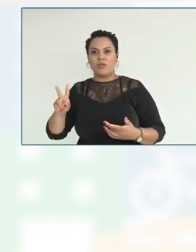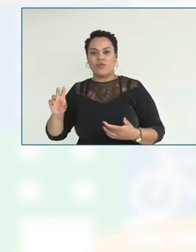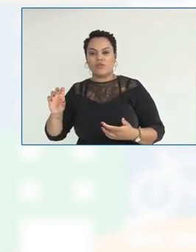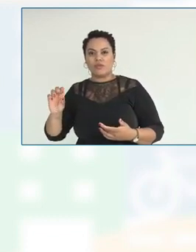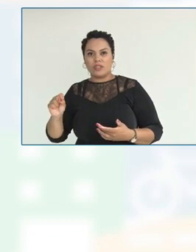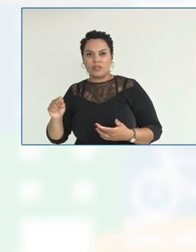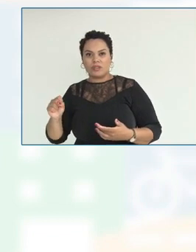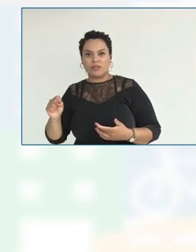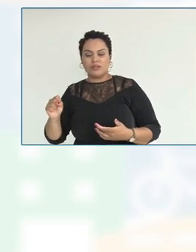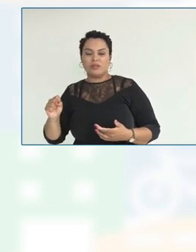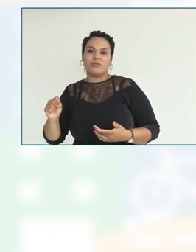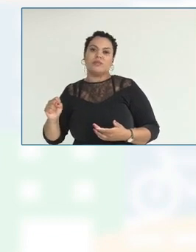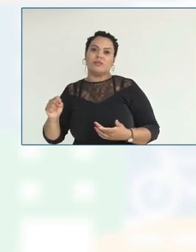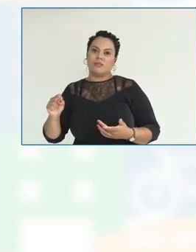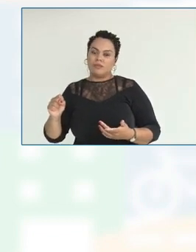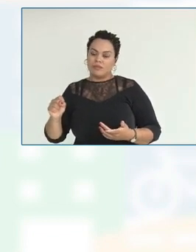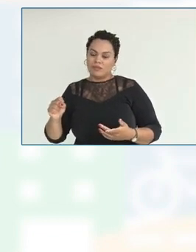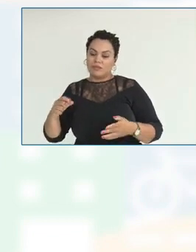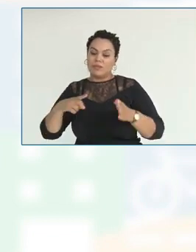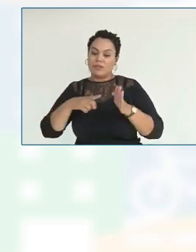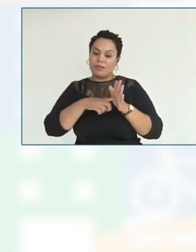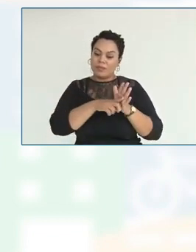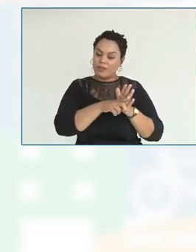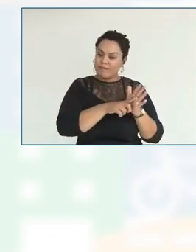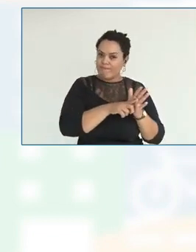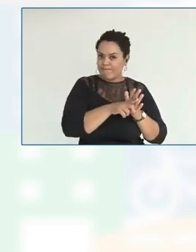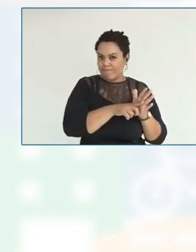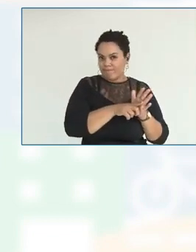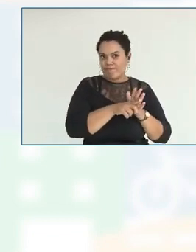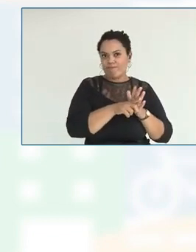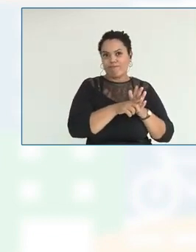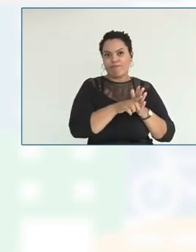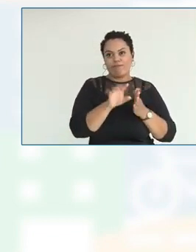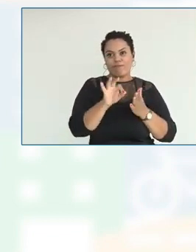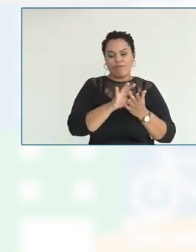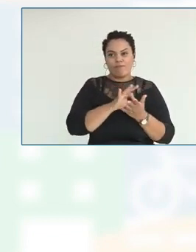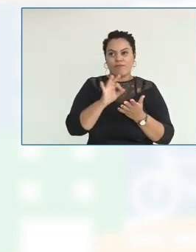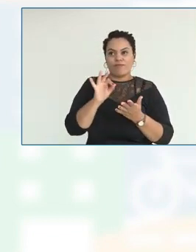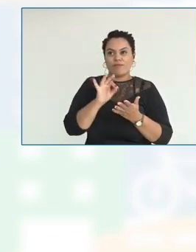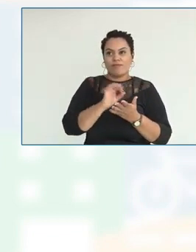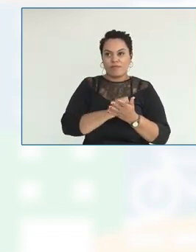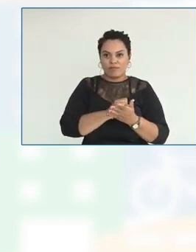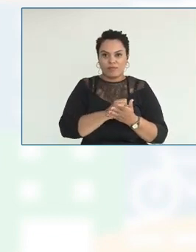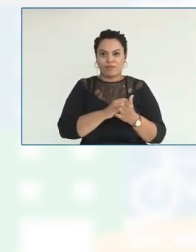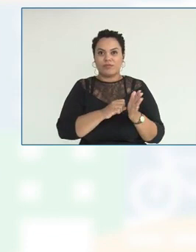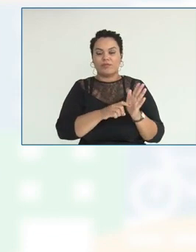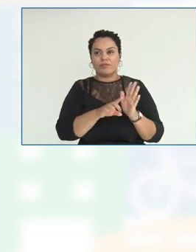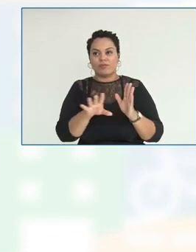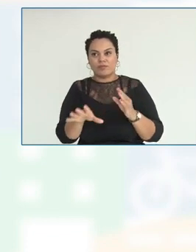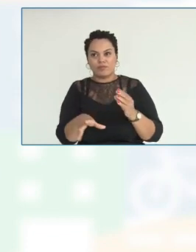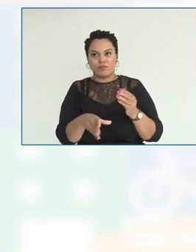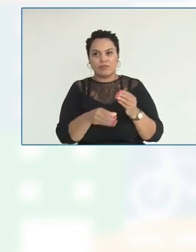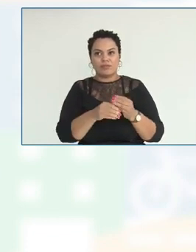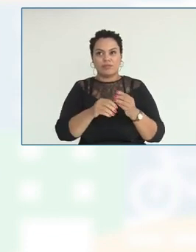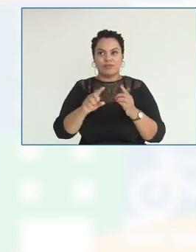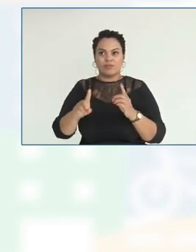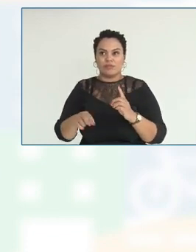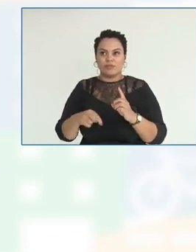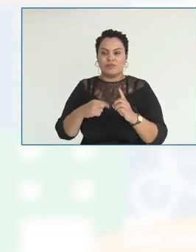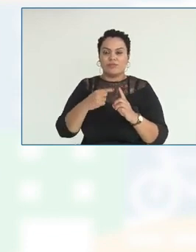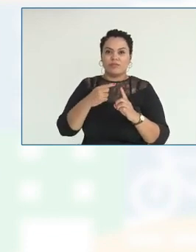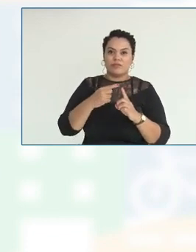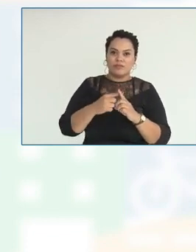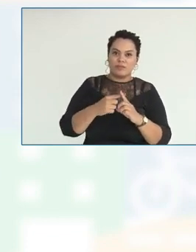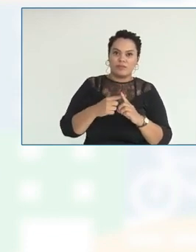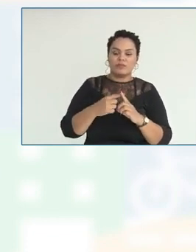Então, essa investigação, né, essa ficha de investigação complementar, mais a ficha de notificação do SINAM,